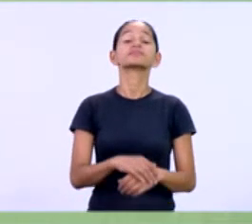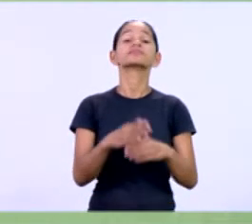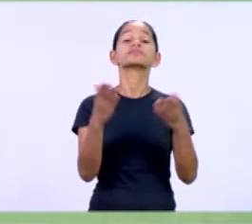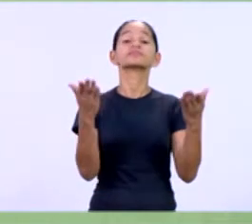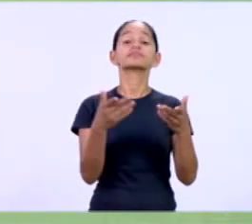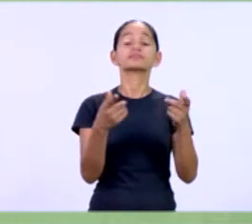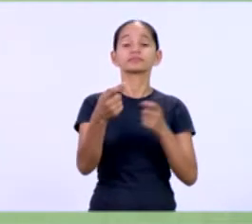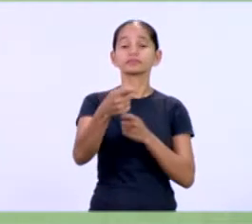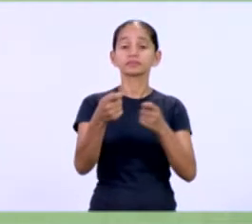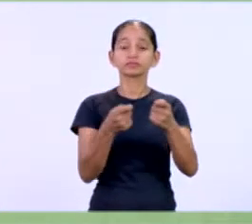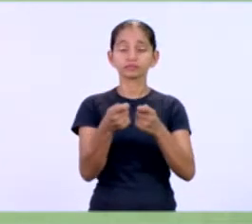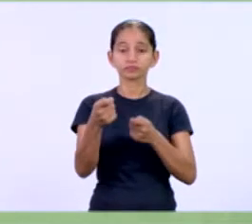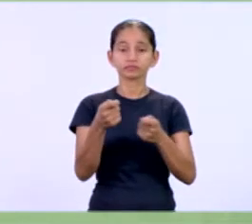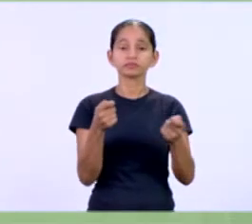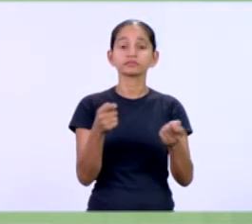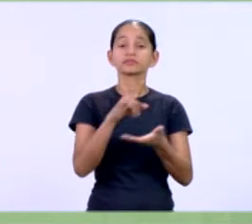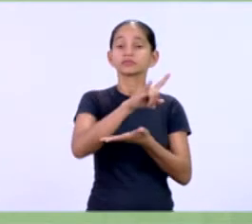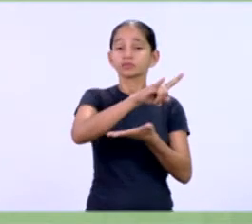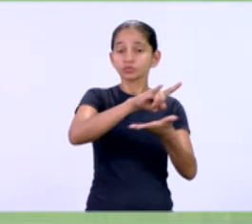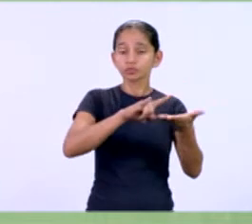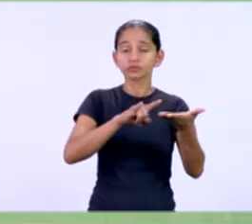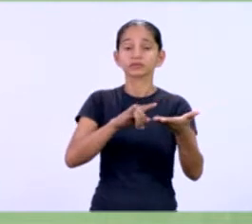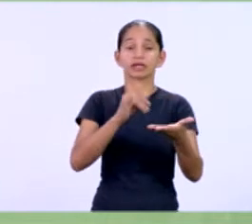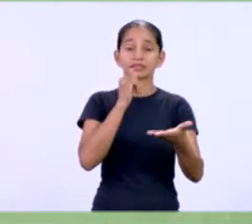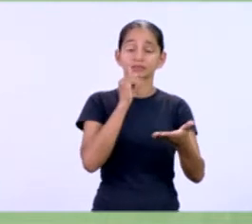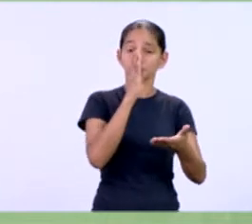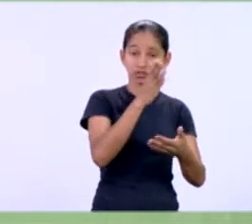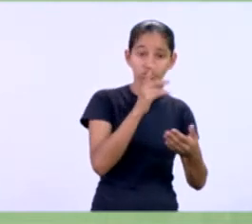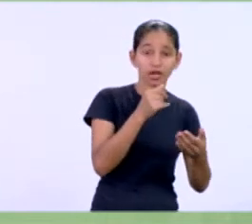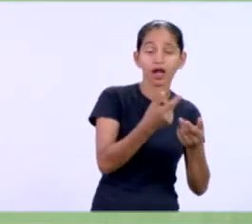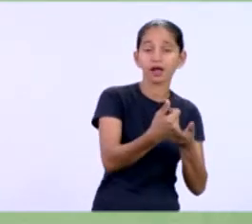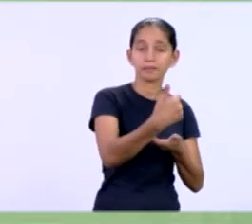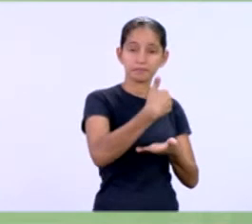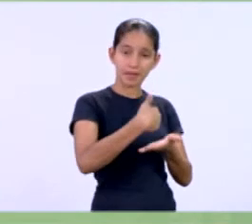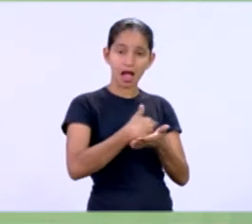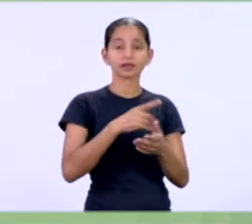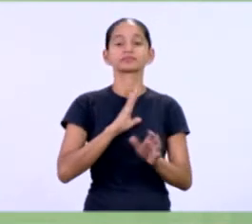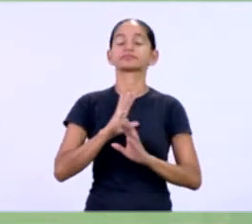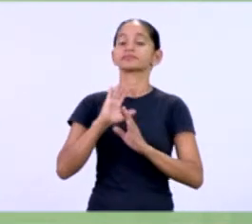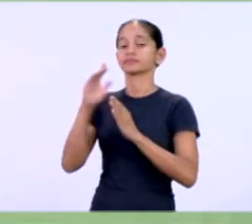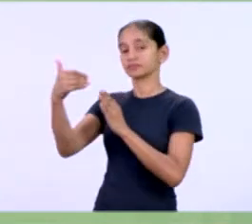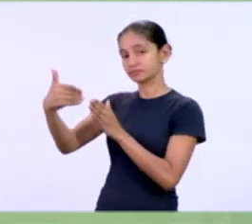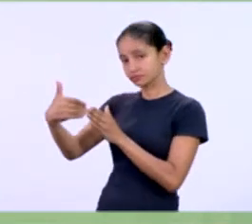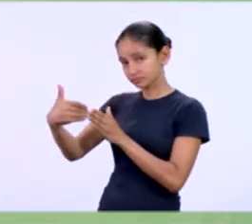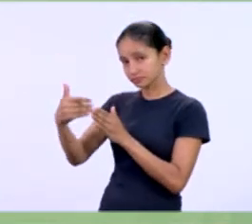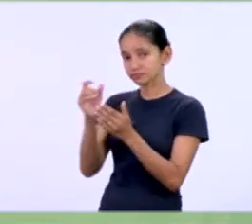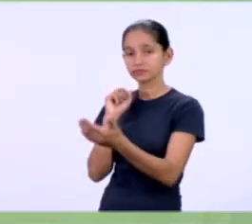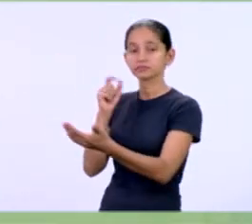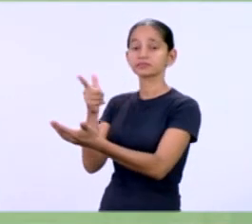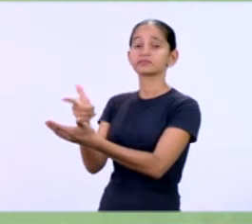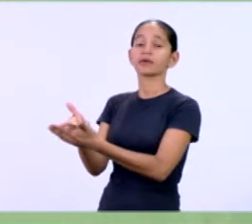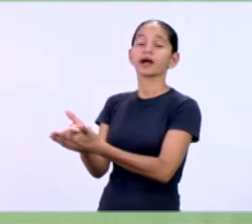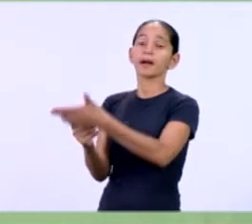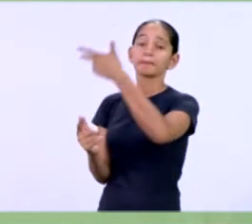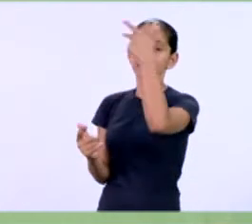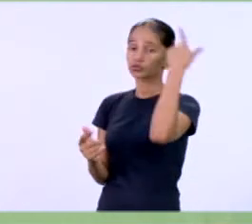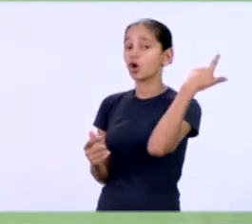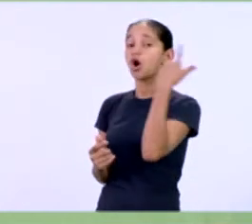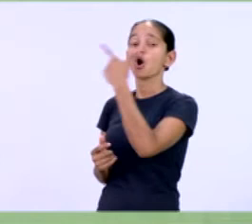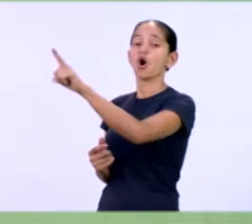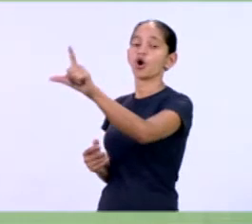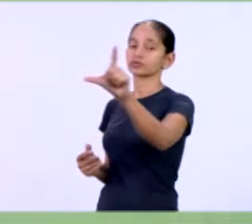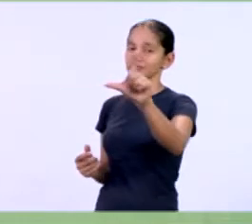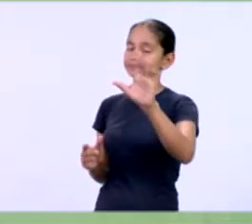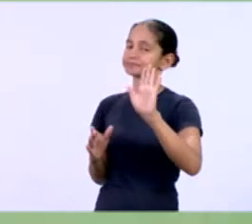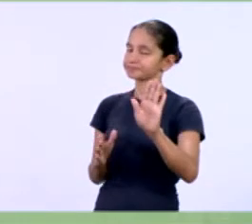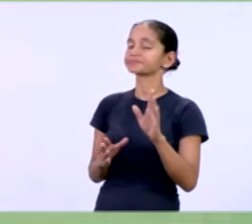Controle de contas a pagar. Ele tem o mesmo objetivo do controle de